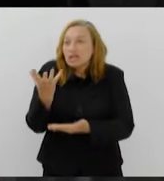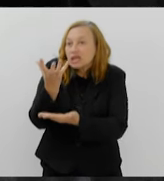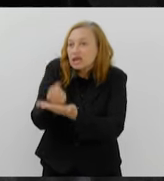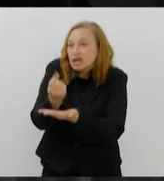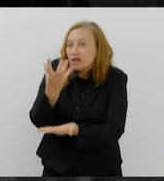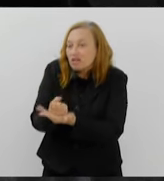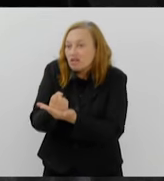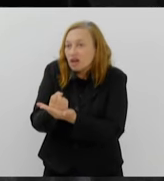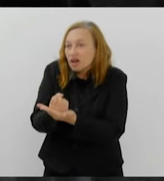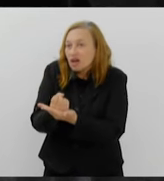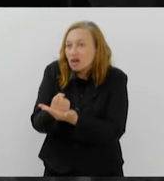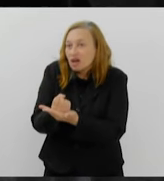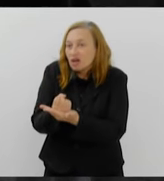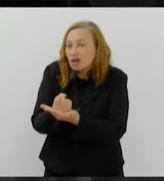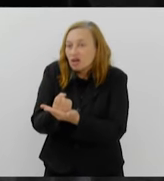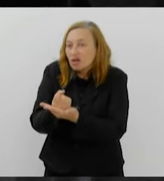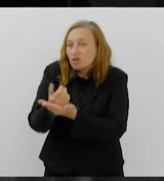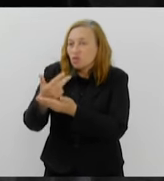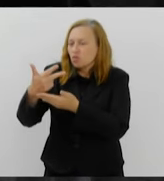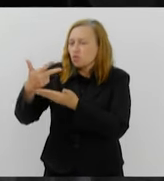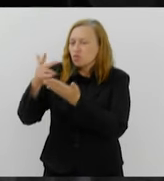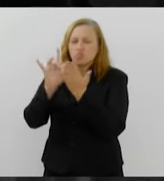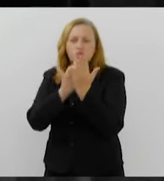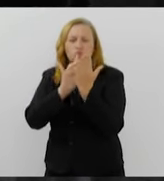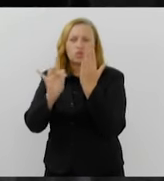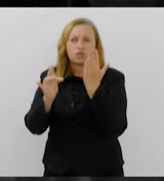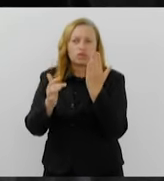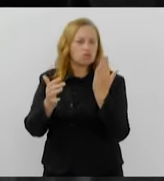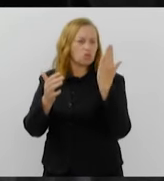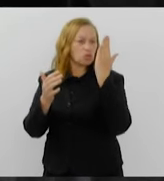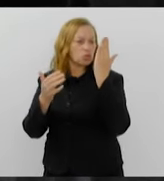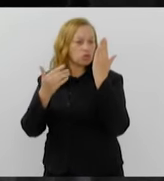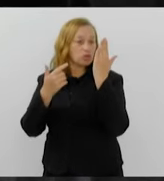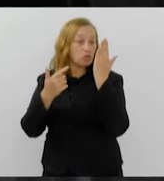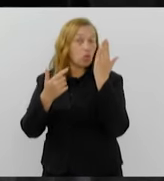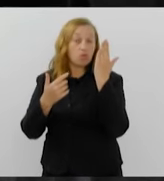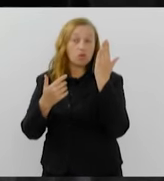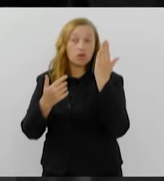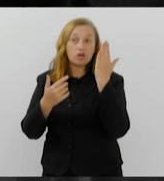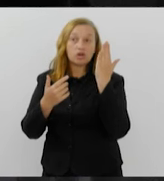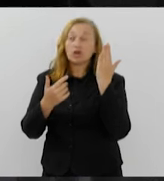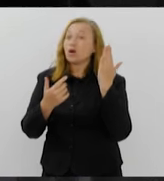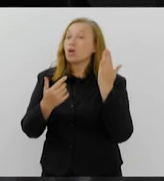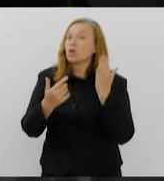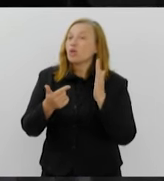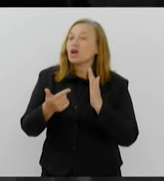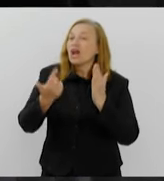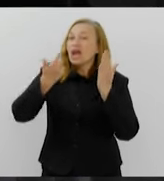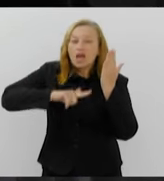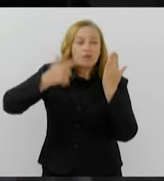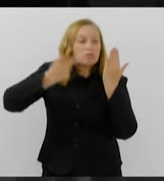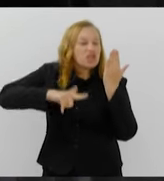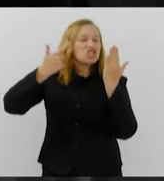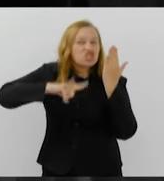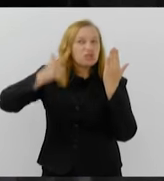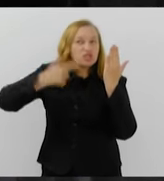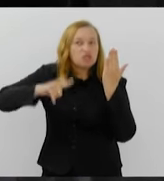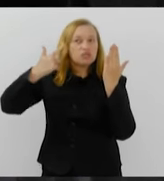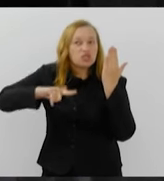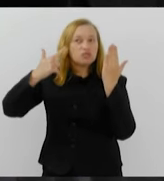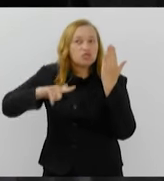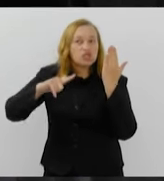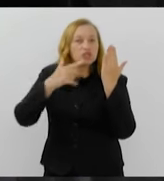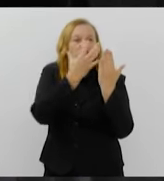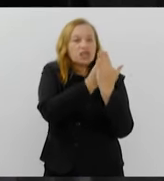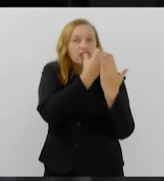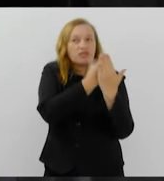impõe uma máquina de celular ou uma filmadora no seu rosto começa a repetir impropérios com